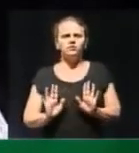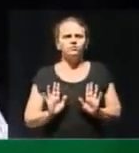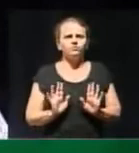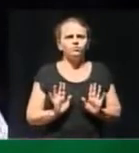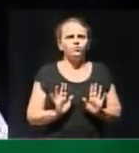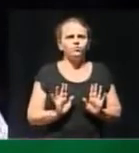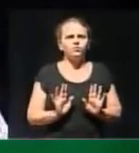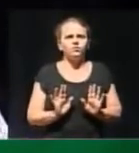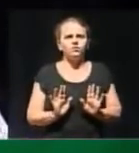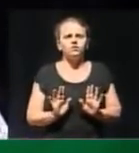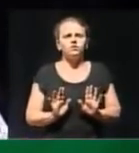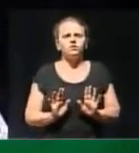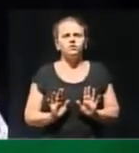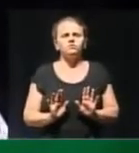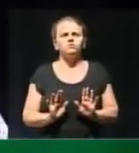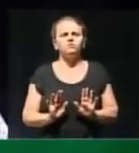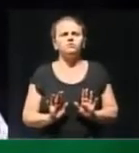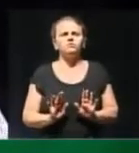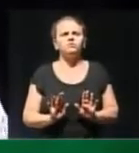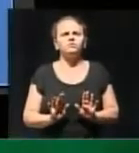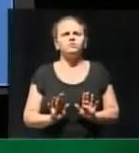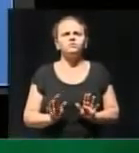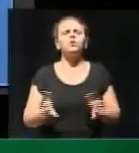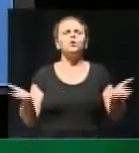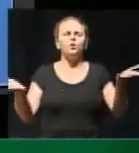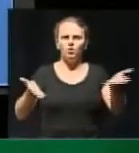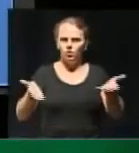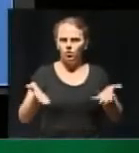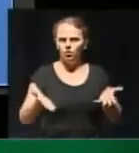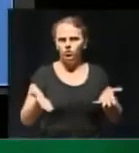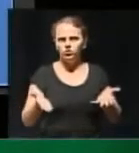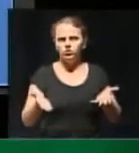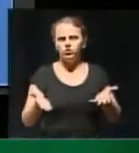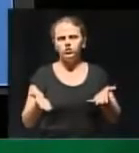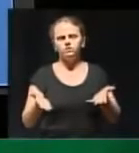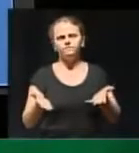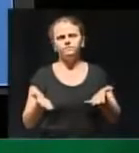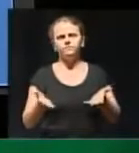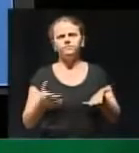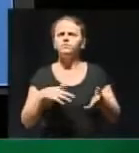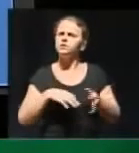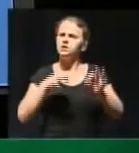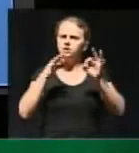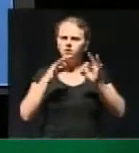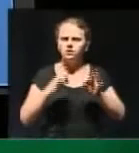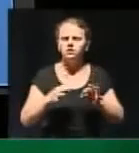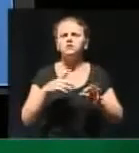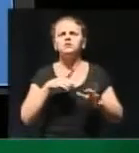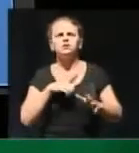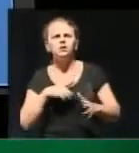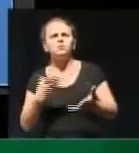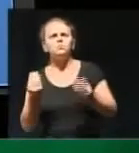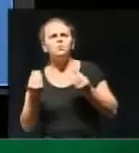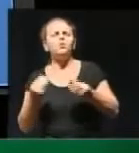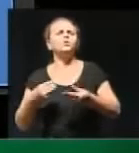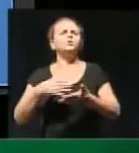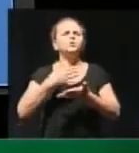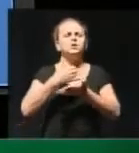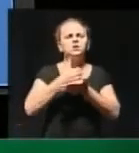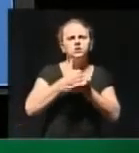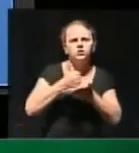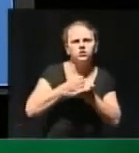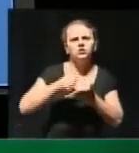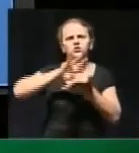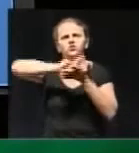sarcoma de Kaposi, e hoje nós certamente temos inúmeros recursos de tratamento para